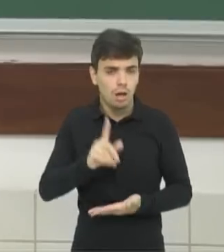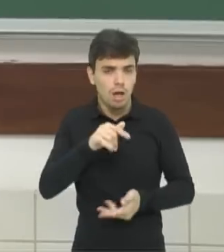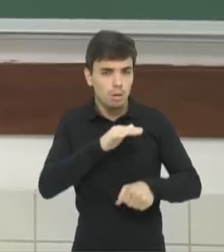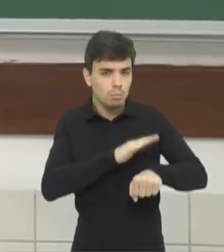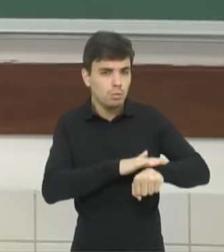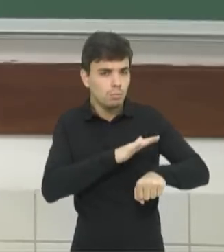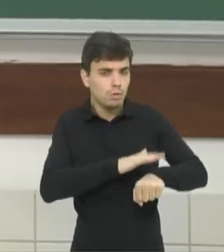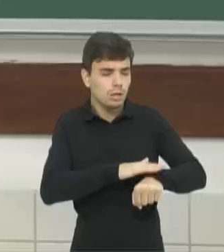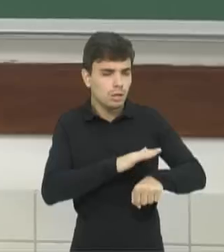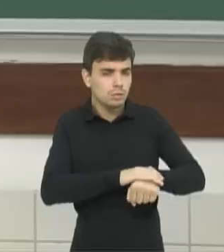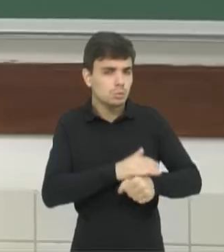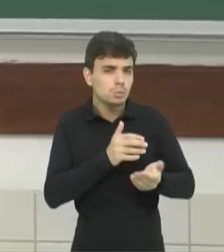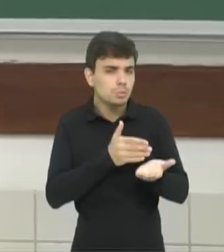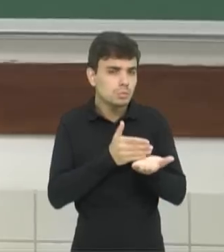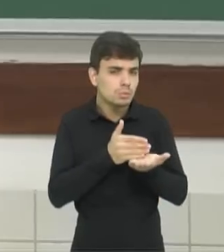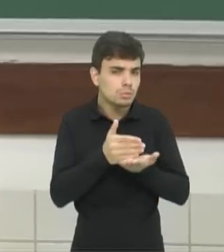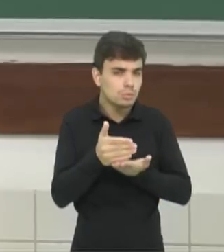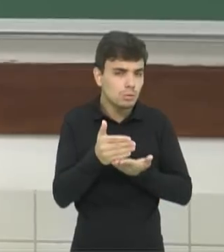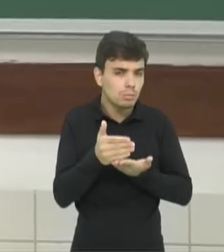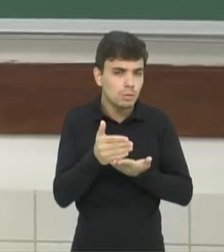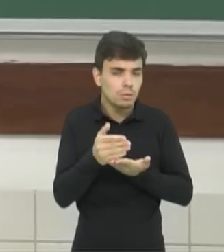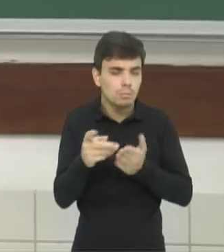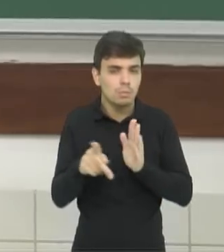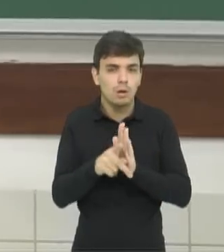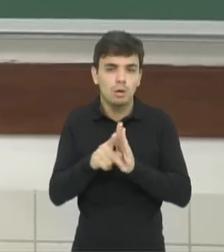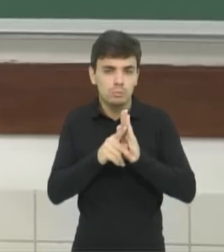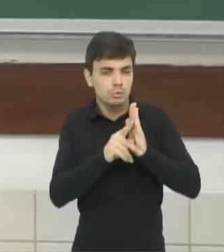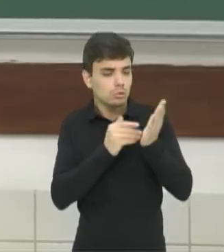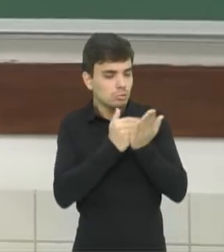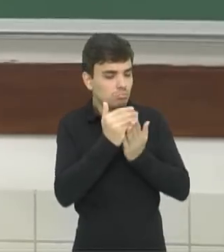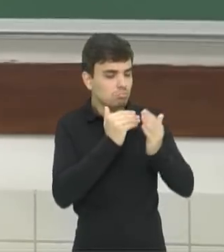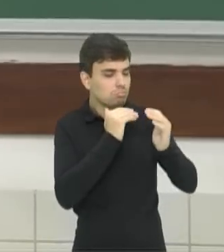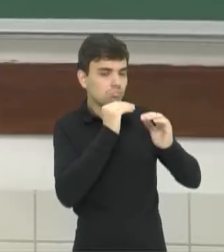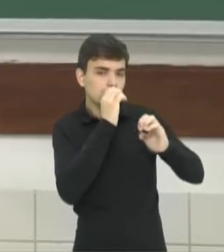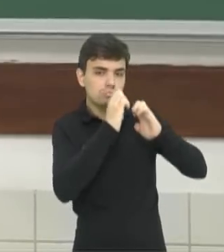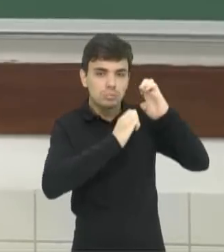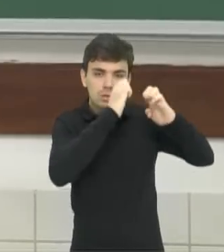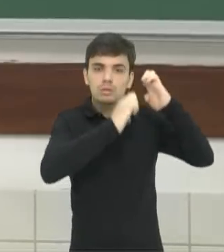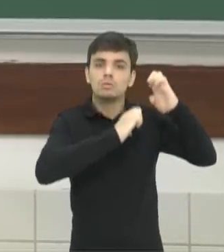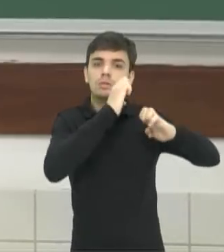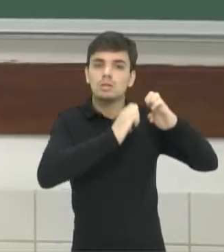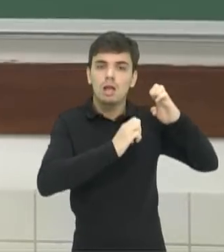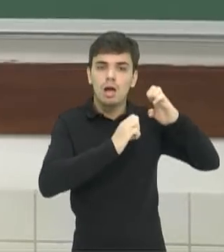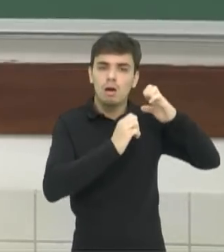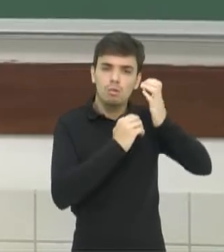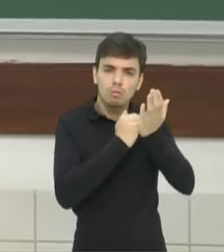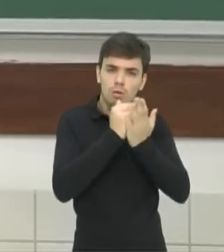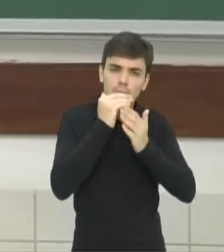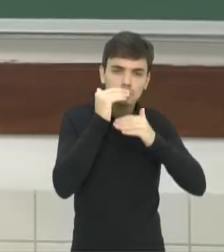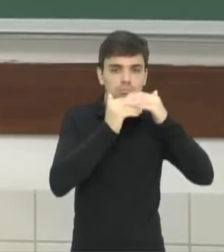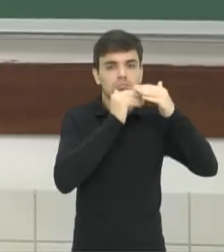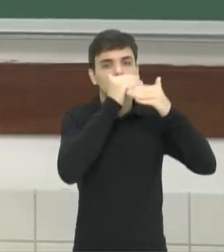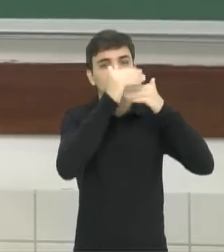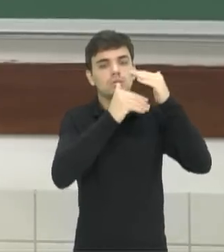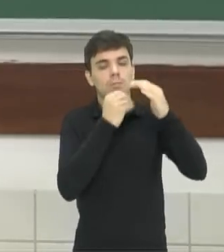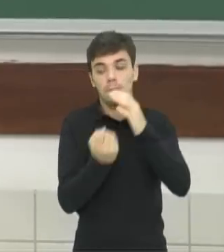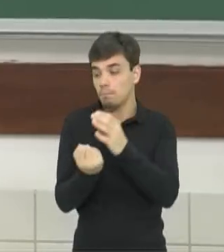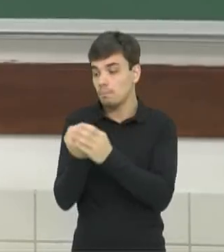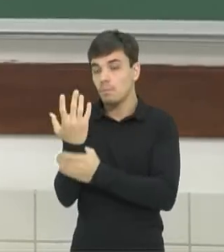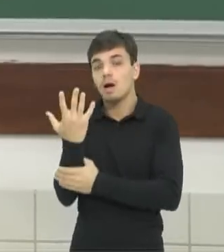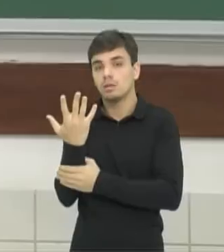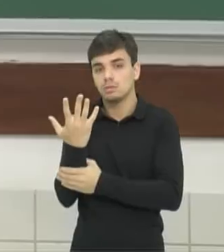né, a parte do crescimento industrial, uma coisa assim, já começando a surgir coisas